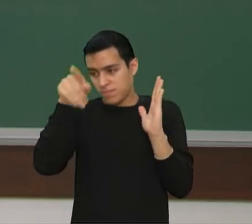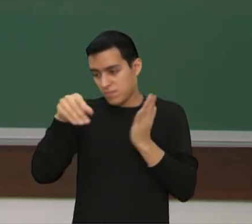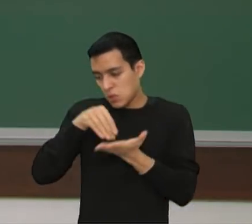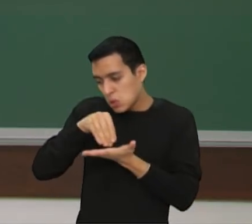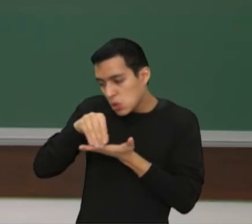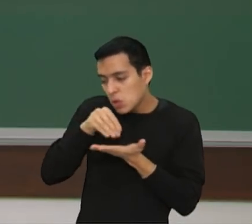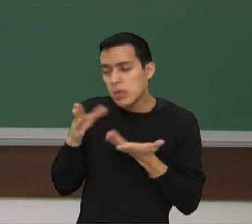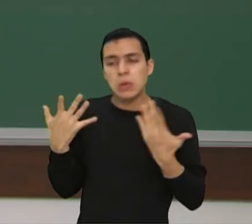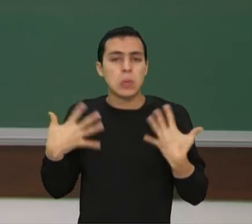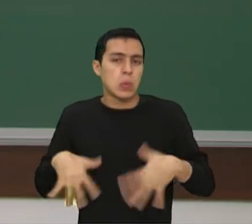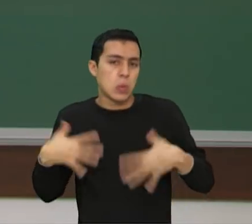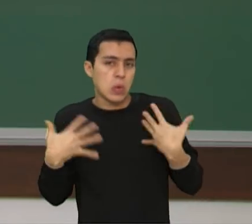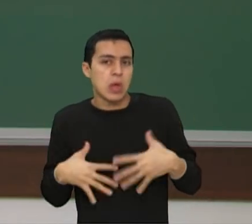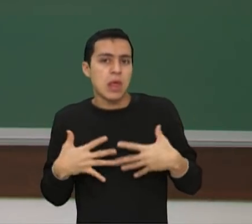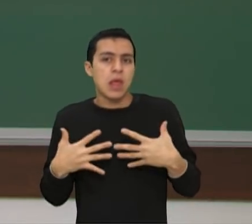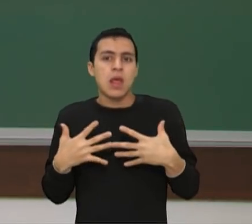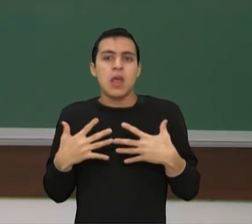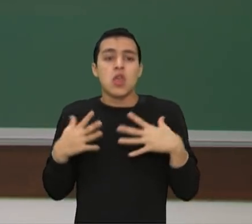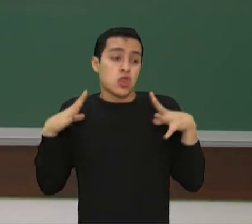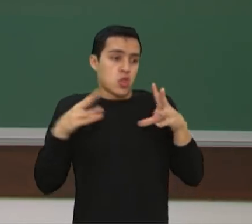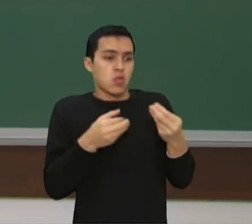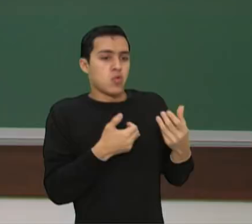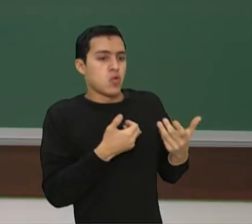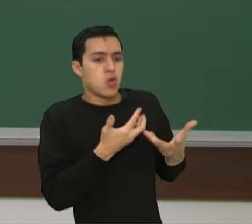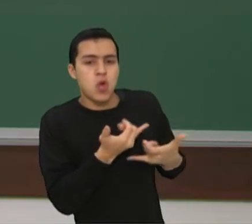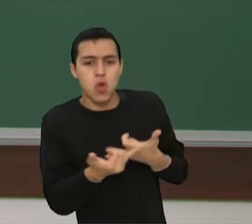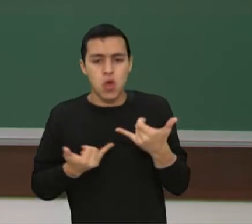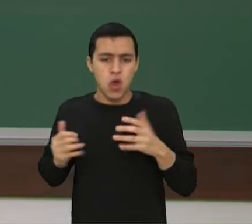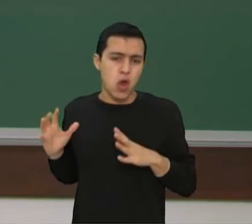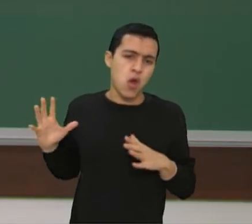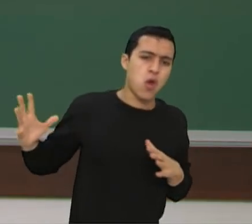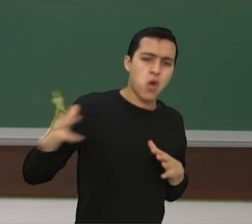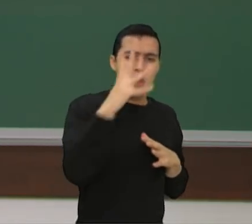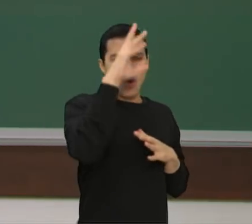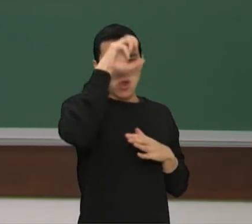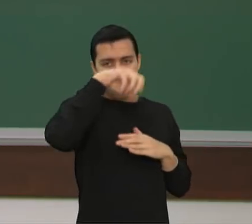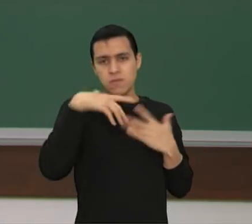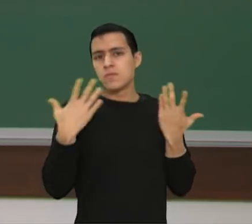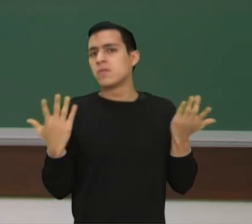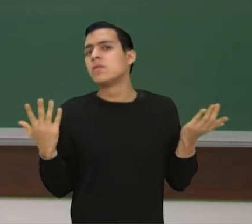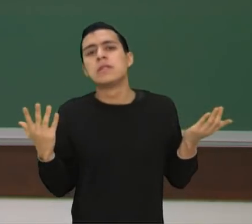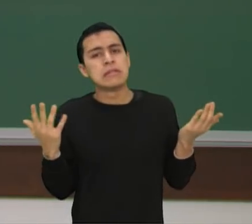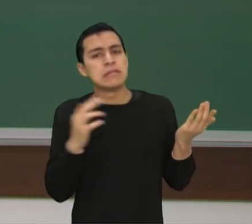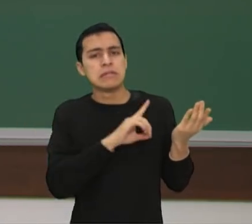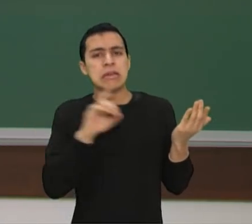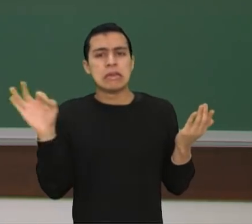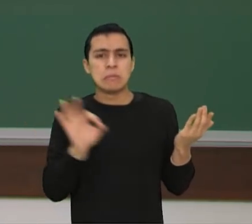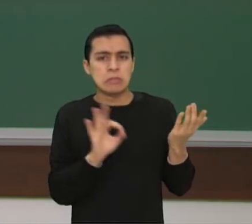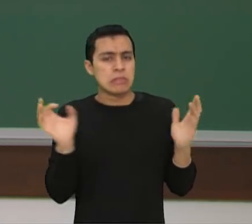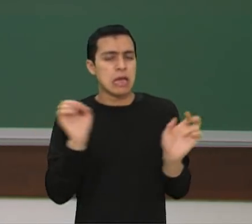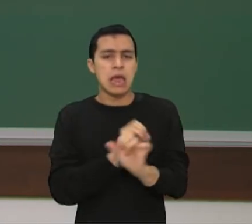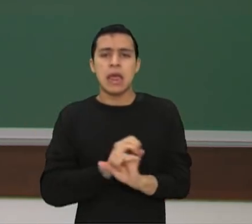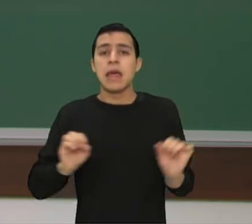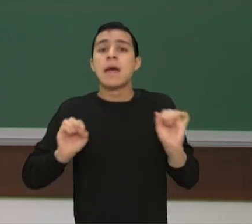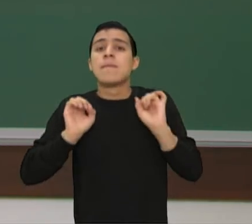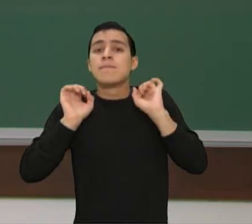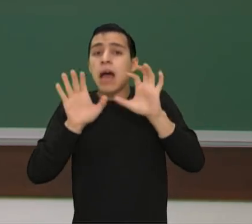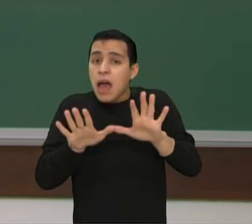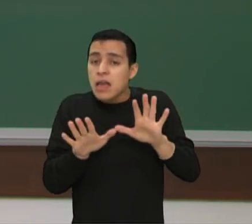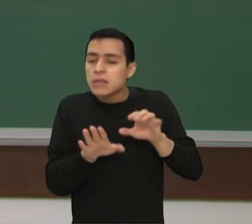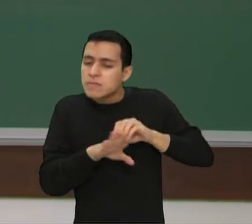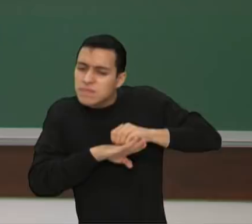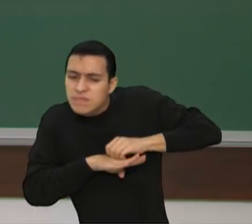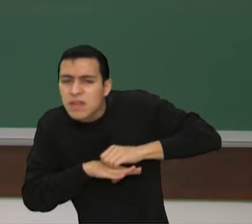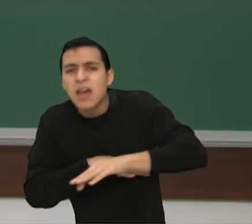tabuleiro. Então, não vou jogar todos. É claro que você não vai aprender todos os jogos, né, 100%, mas a ideia,